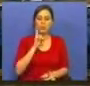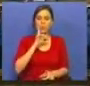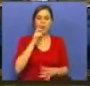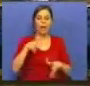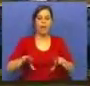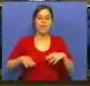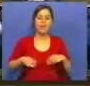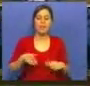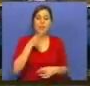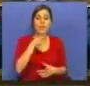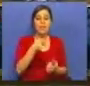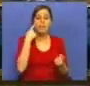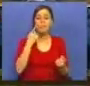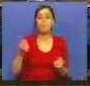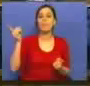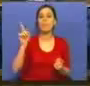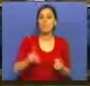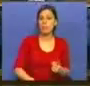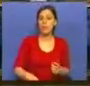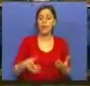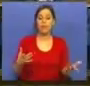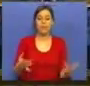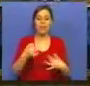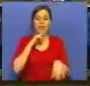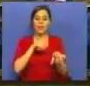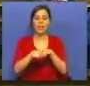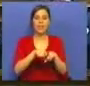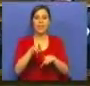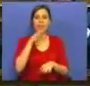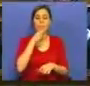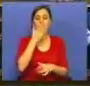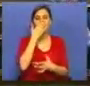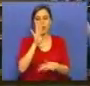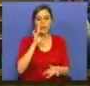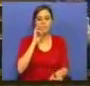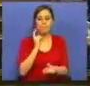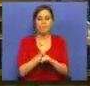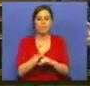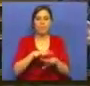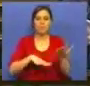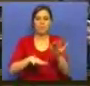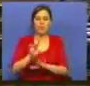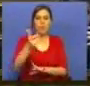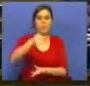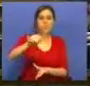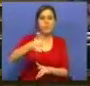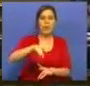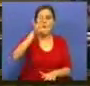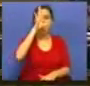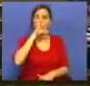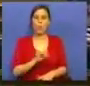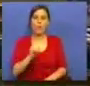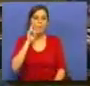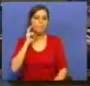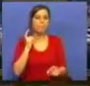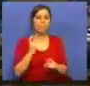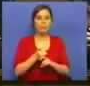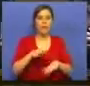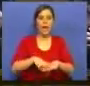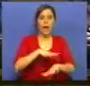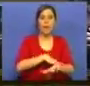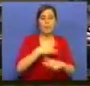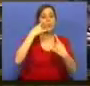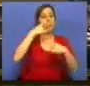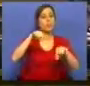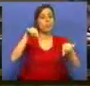aceitável, dizemos-lo mais uma vez, que deputados que são supostos fiscalizar a atuação do Governo, fiscalizar a